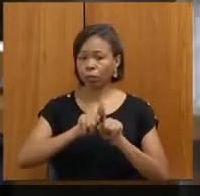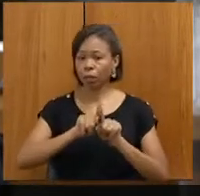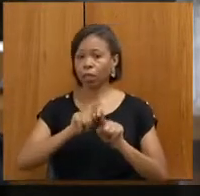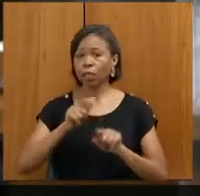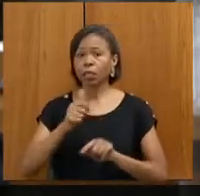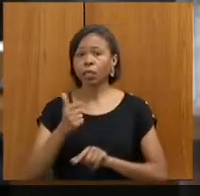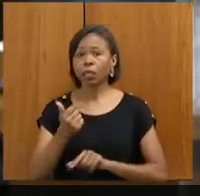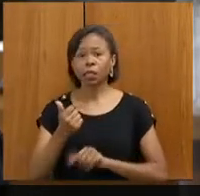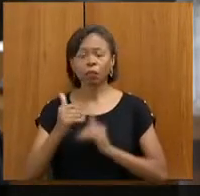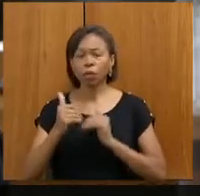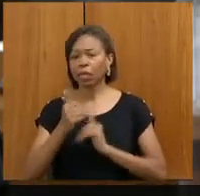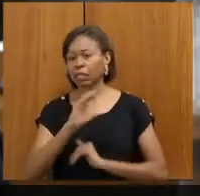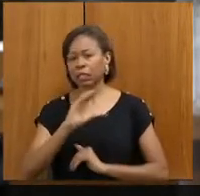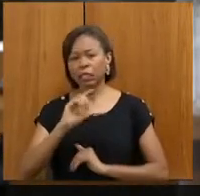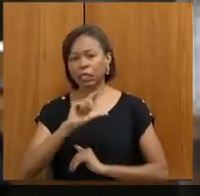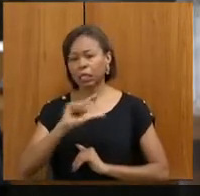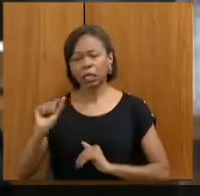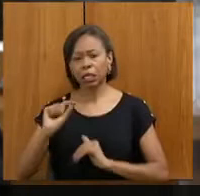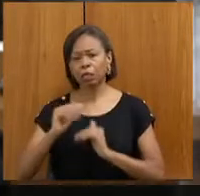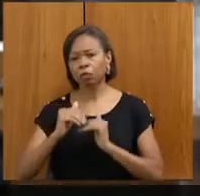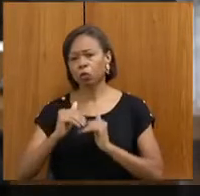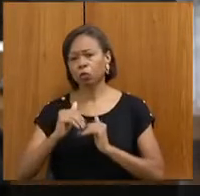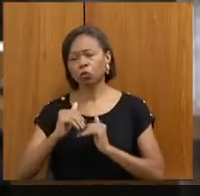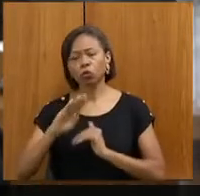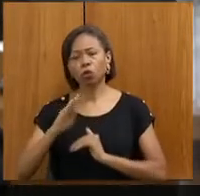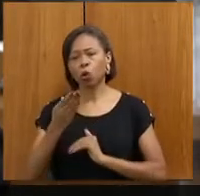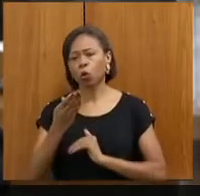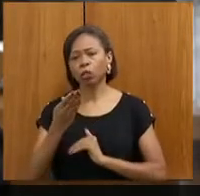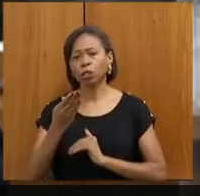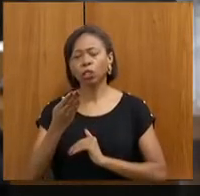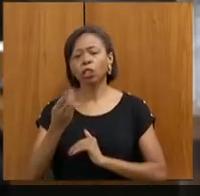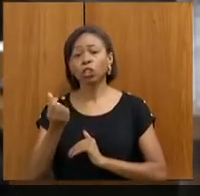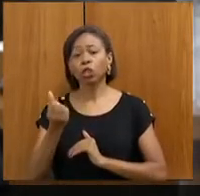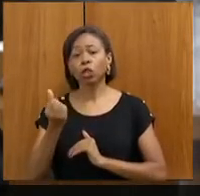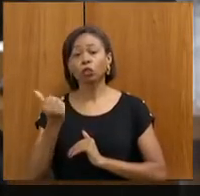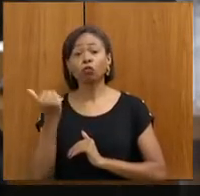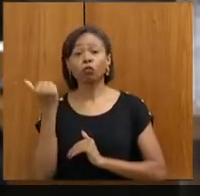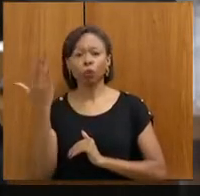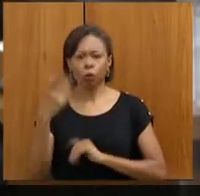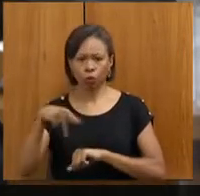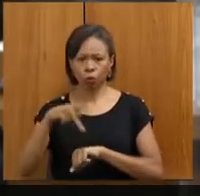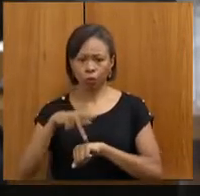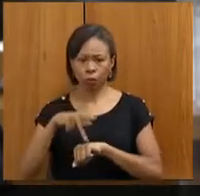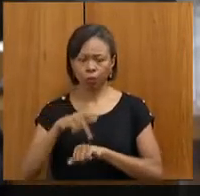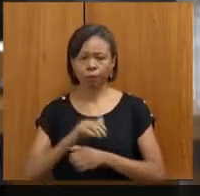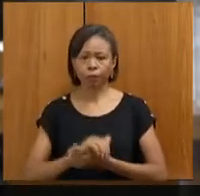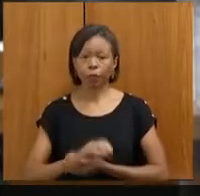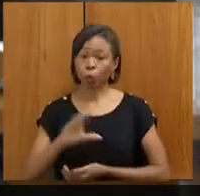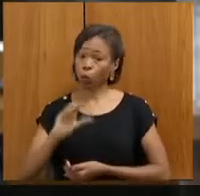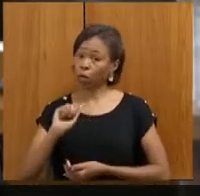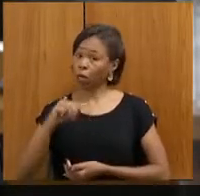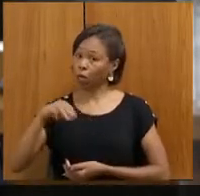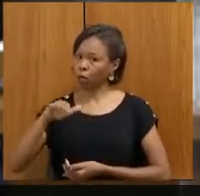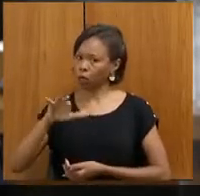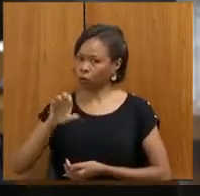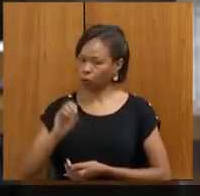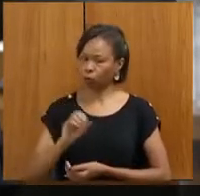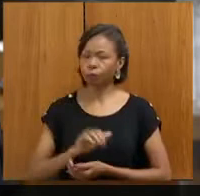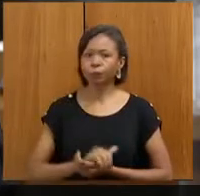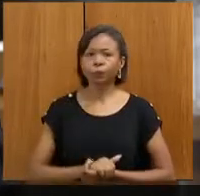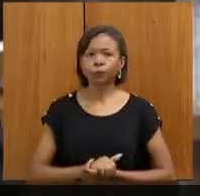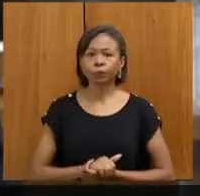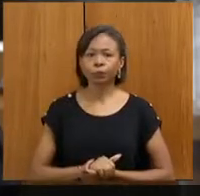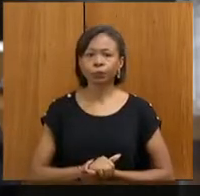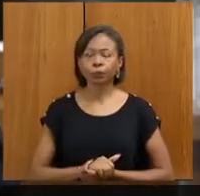caso tanto é câmbio né Eu moro de sujeira próximo por favor aqui a questão das liminares